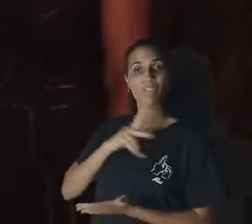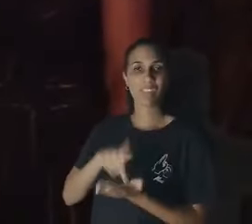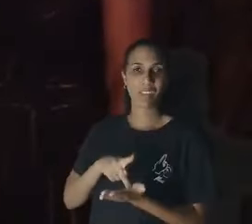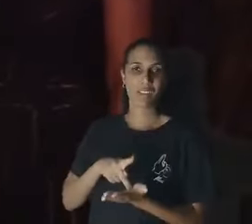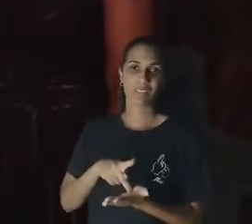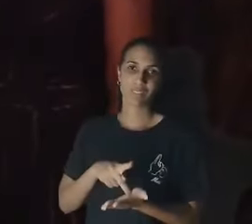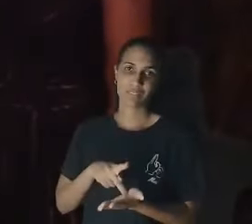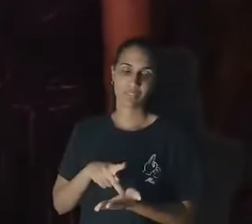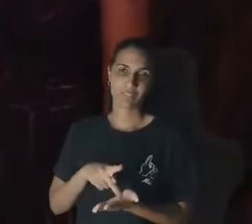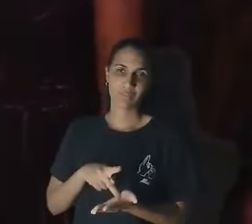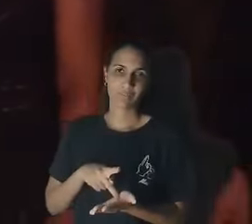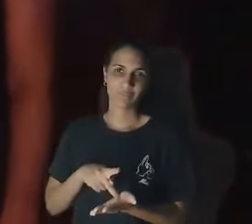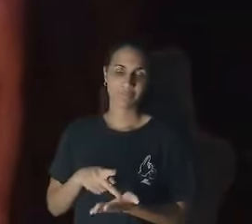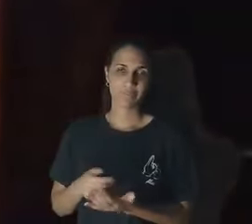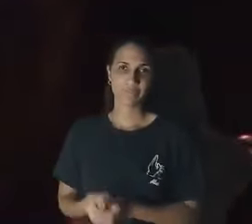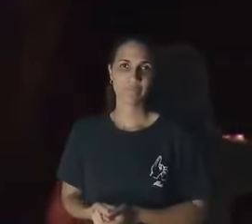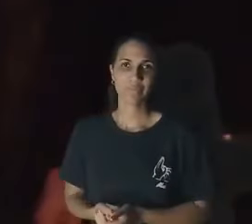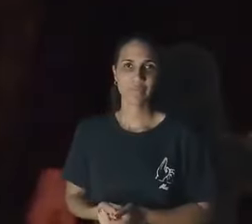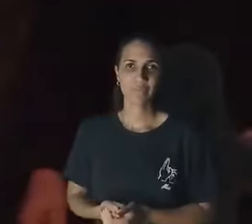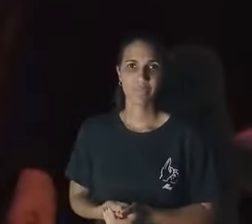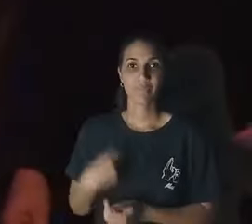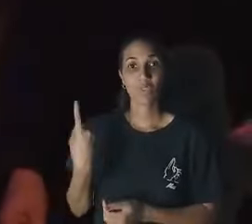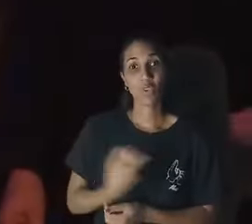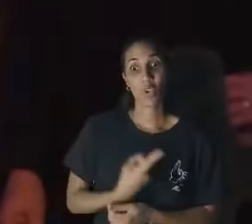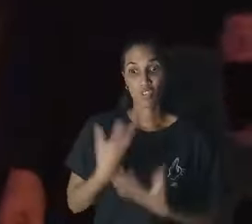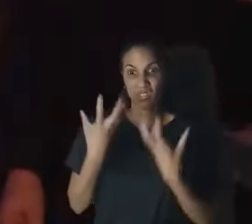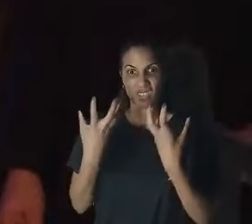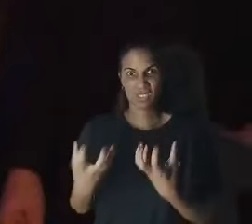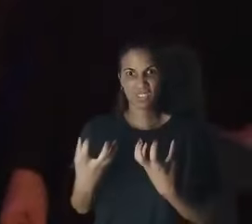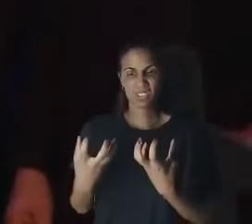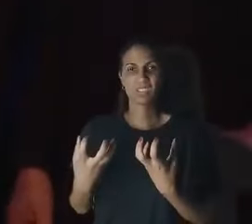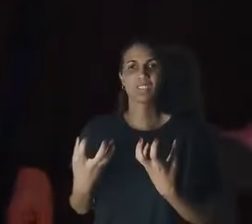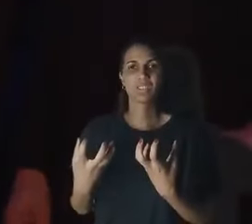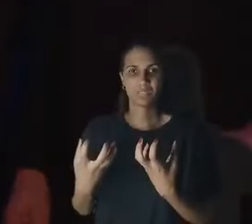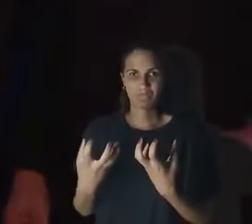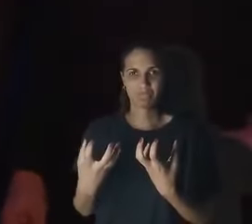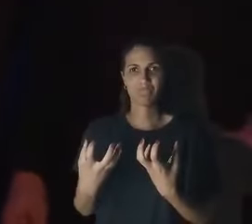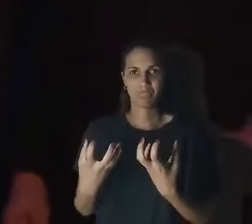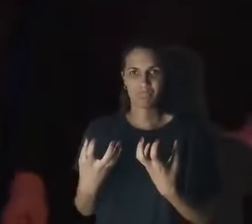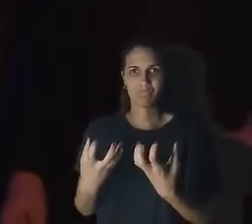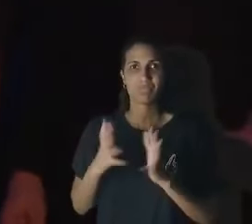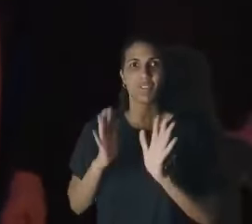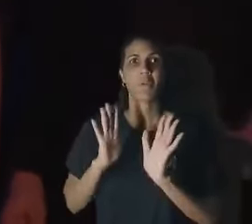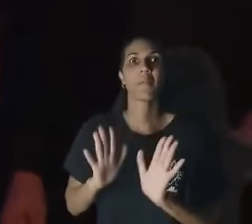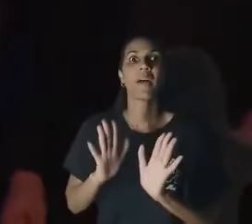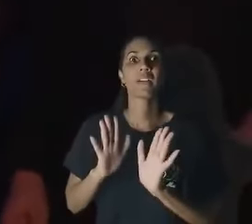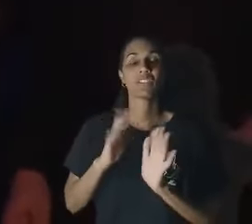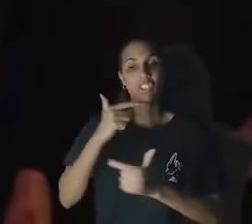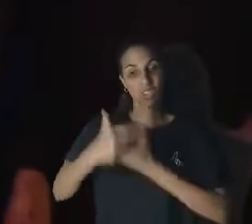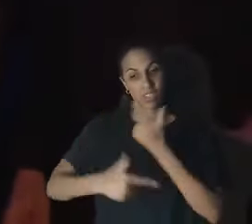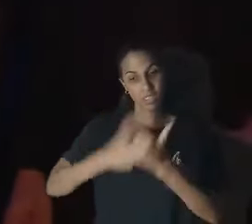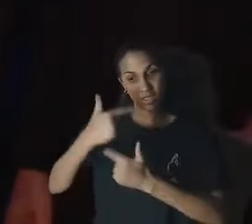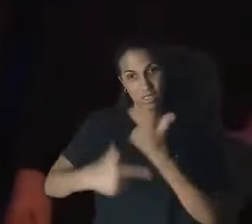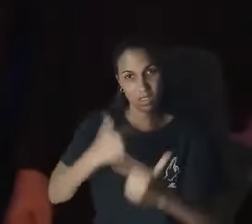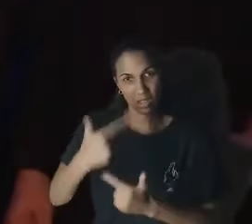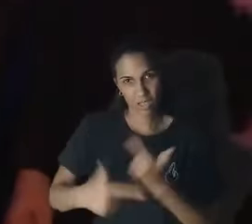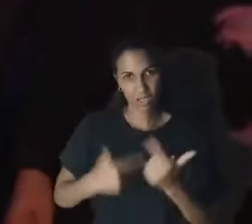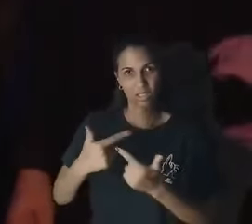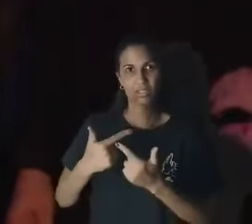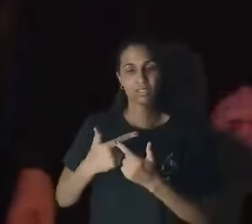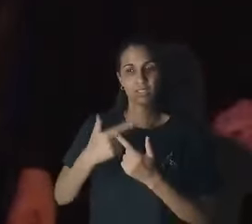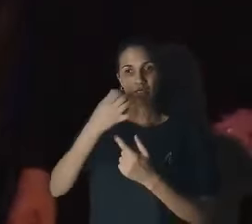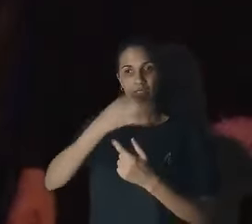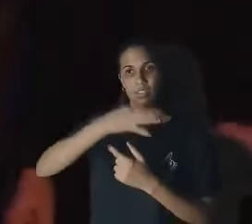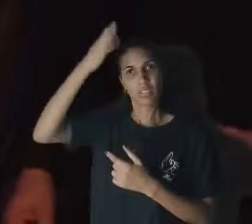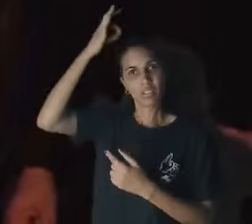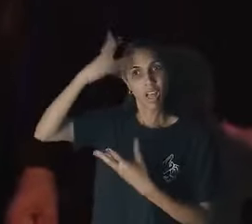aqui é o nosso deserto. Mas existe o deserto espiritual também.